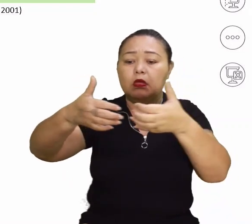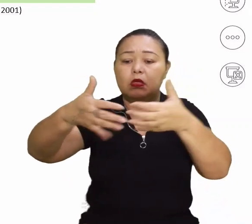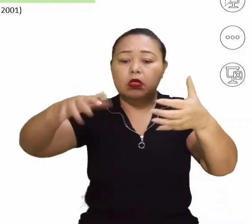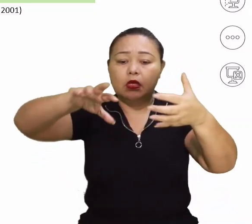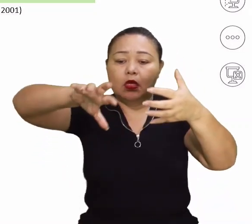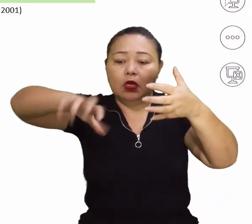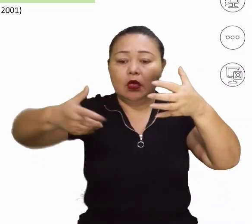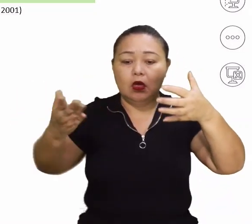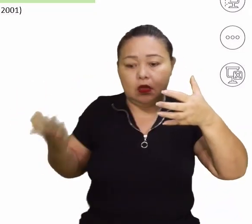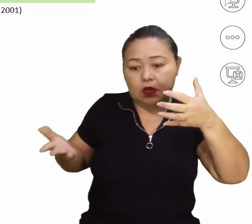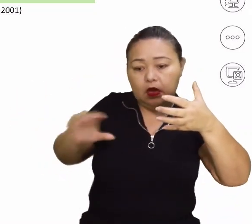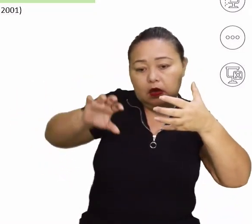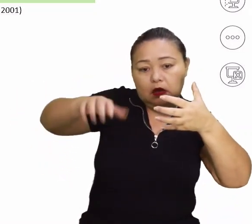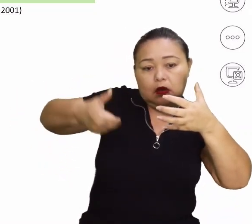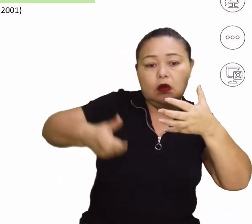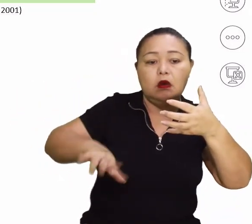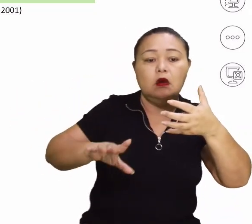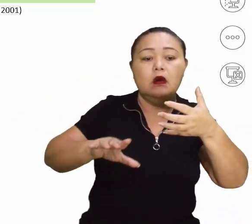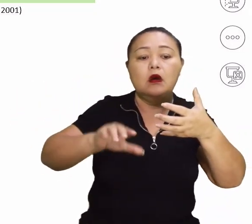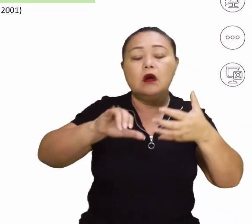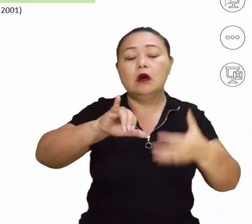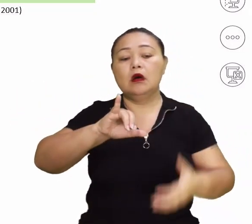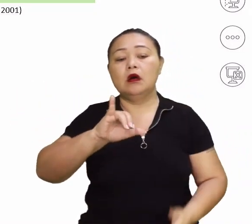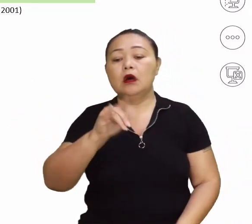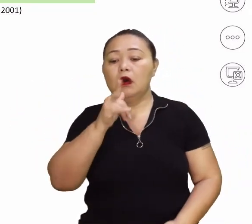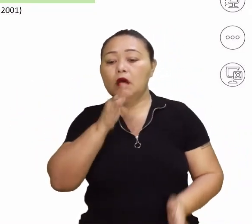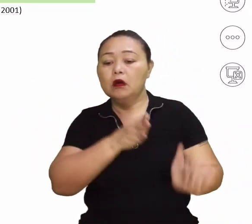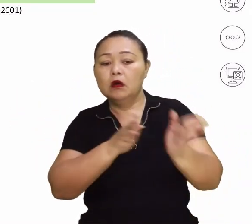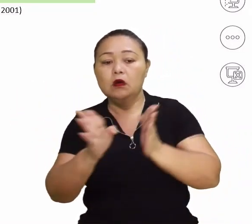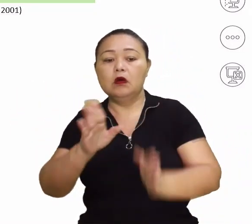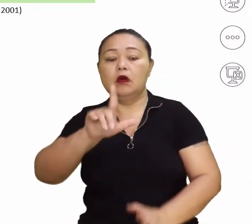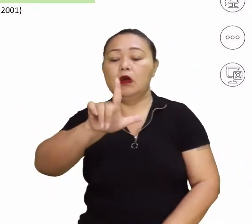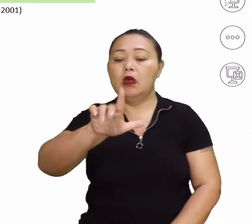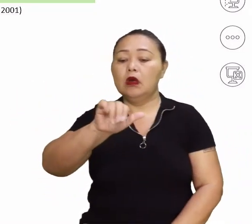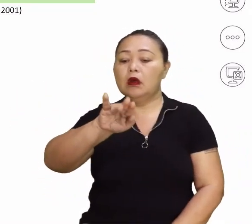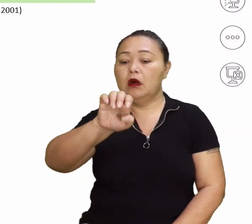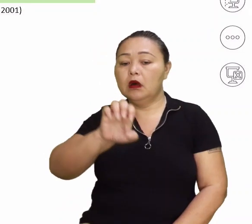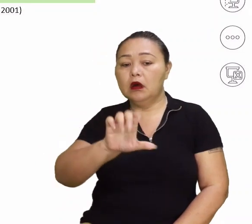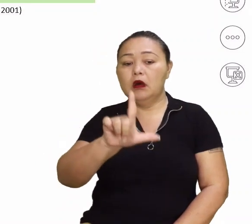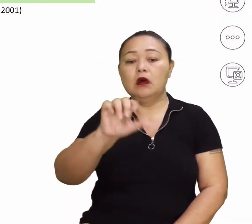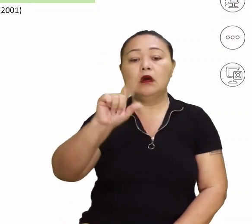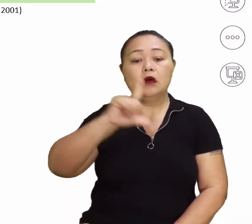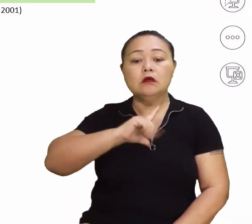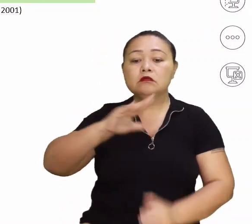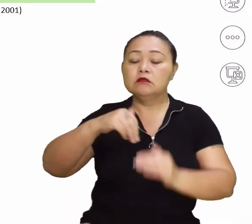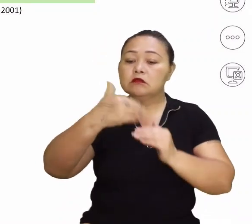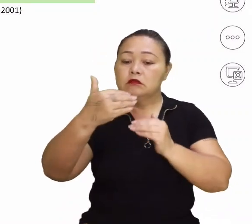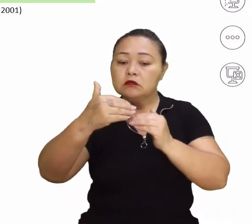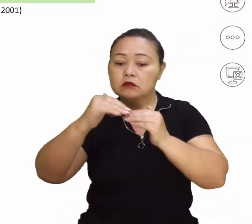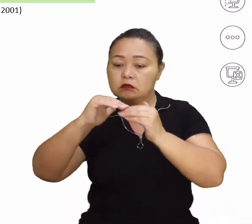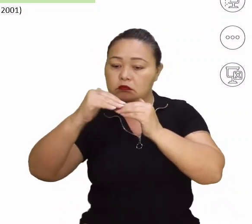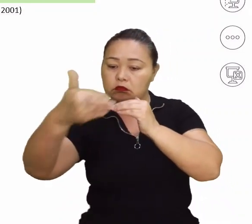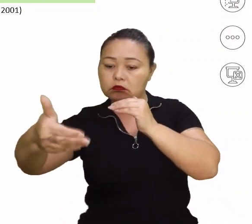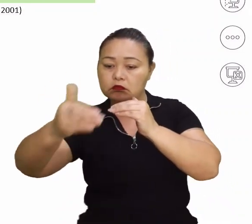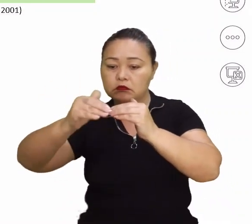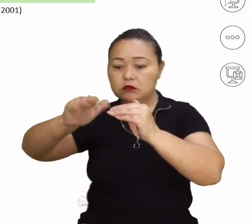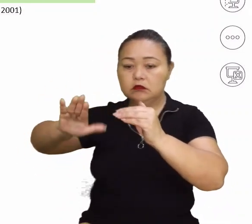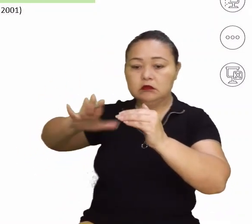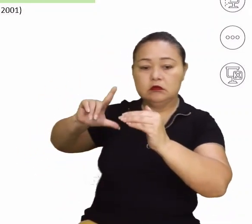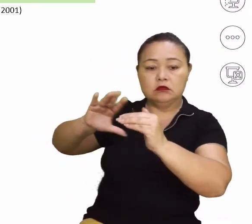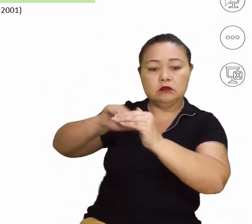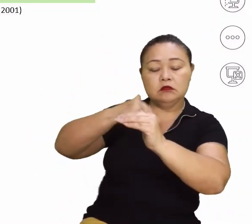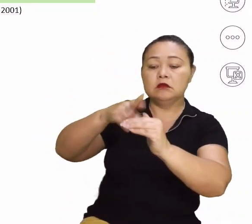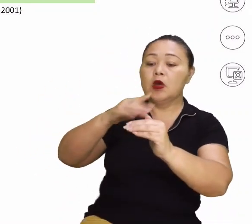quê? Crateras no Igarapé, lá onde está situada a mina. que numa extensão, olha só,